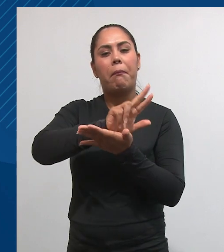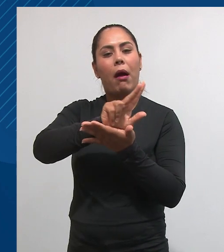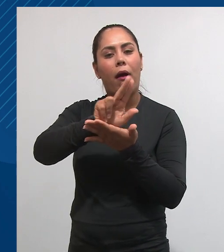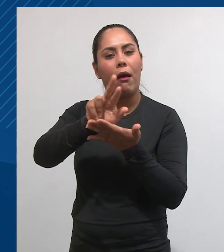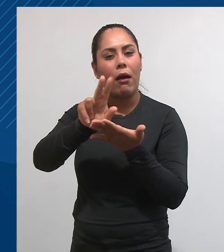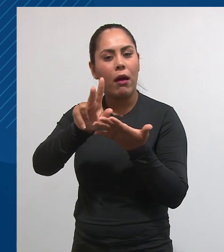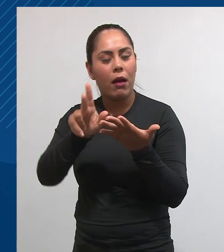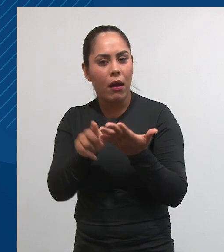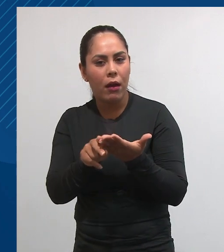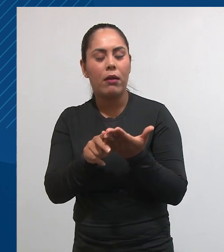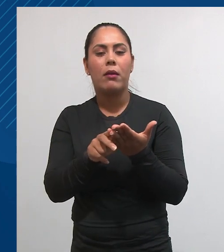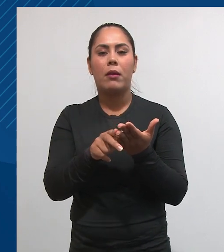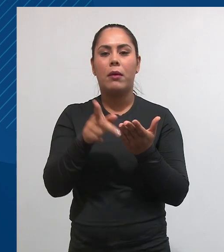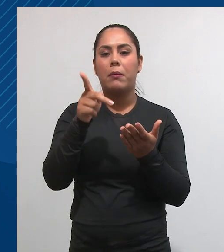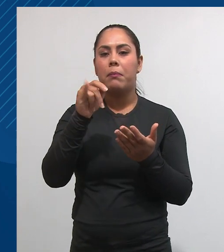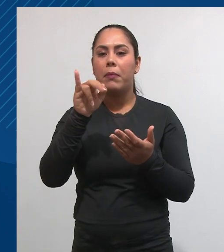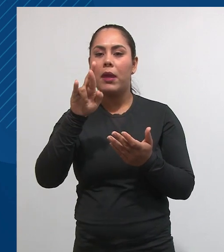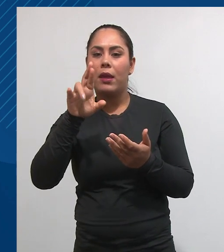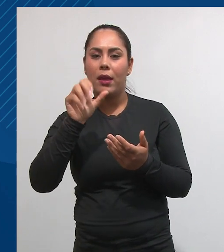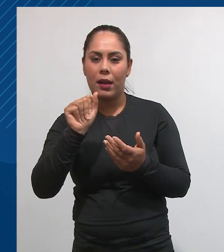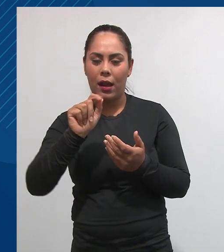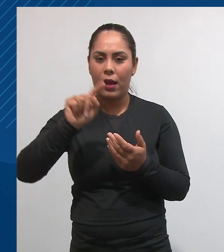urucuri, pirá,